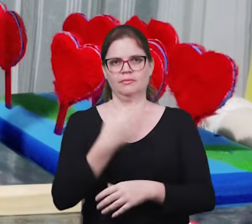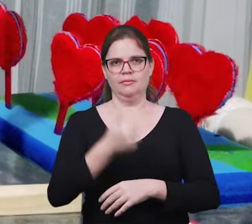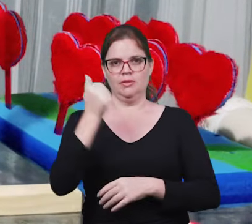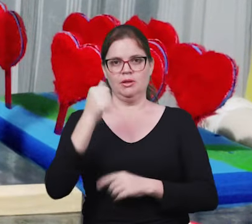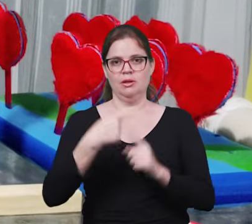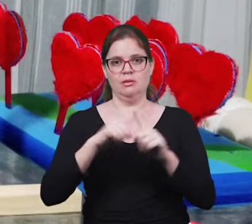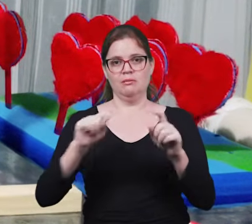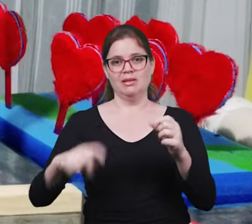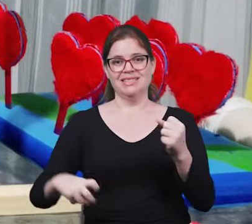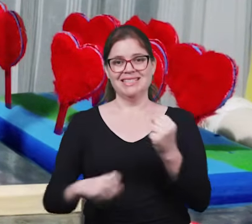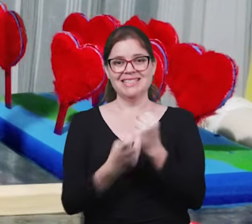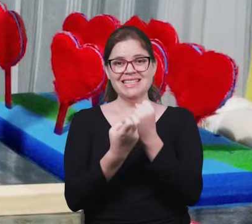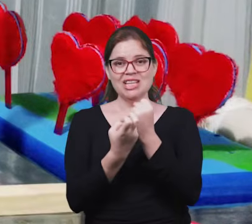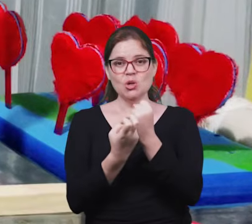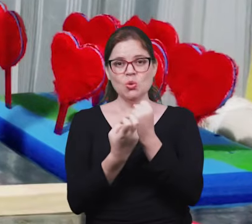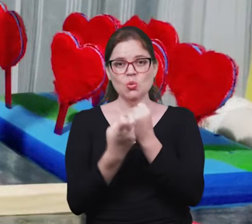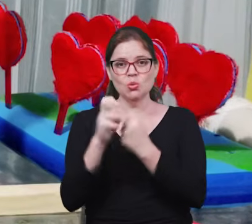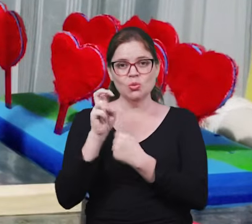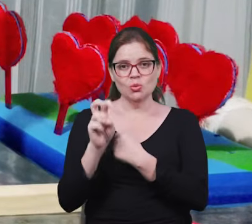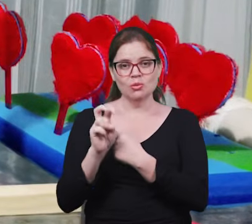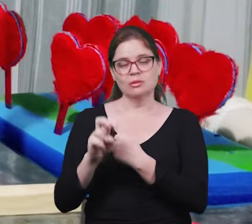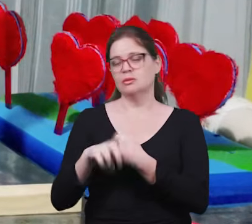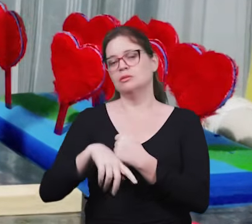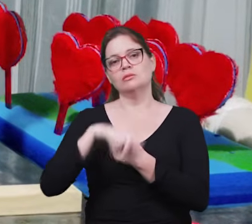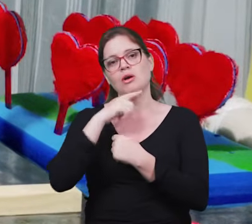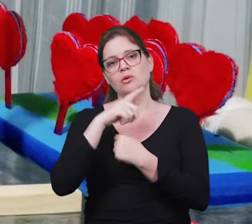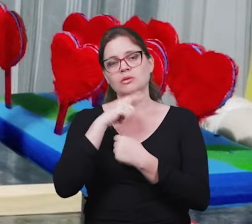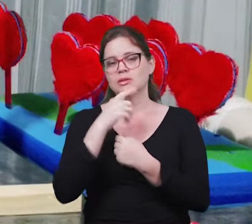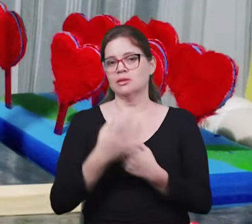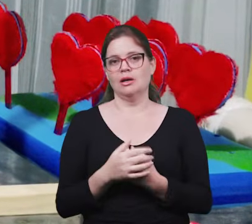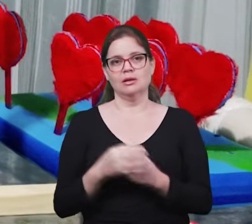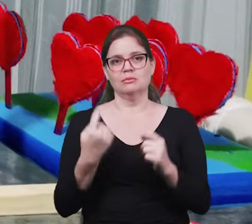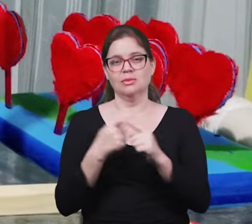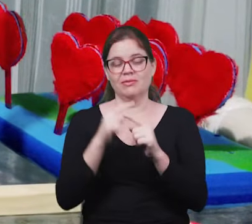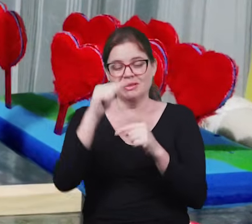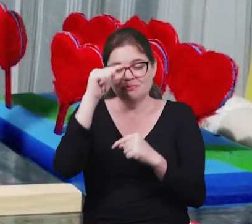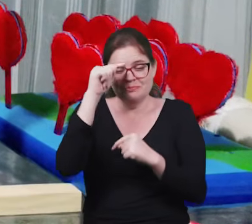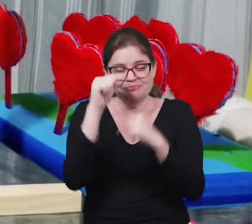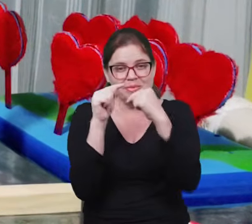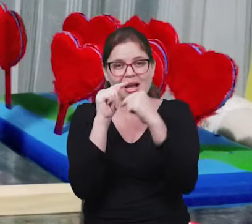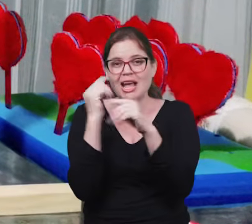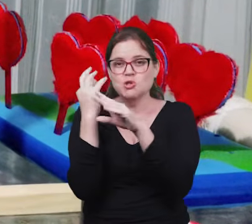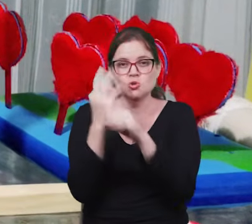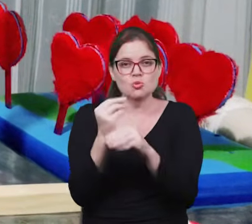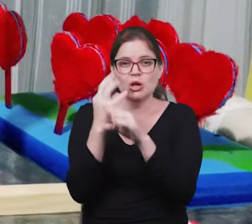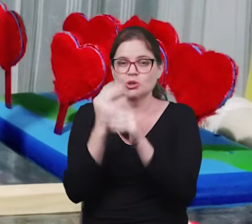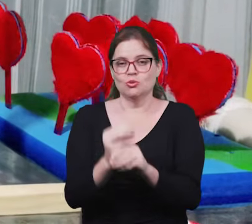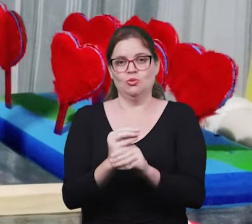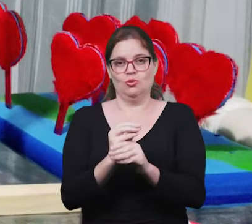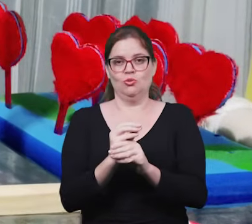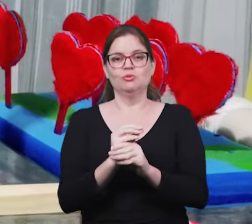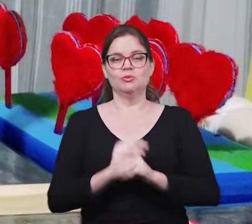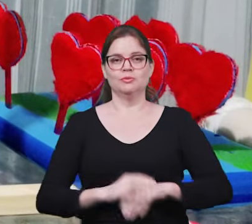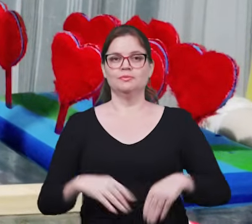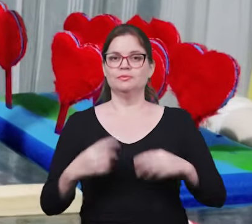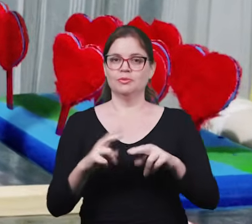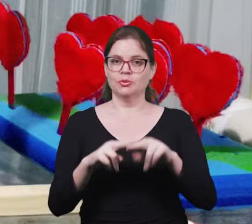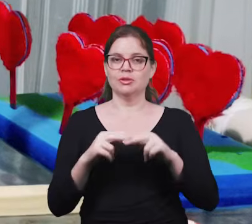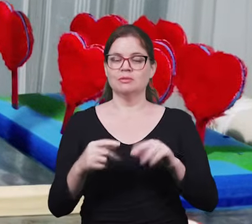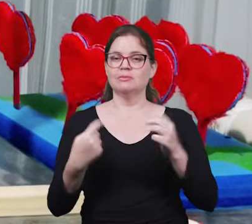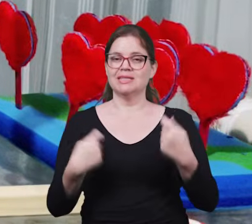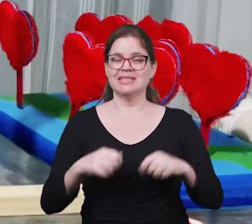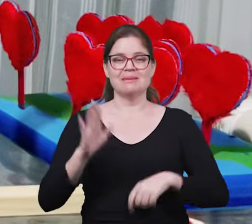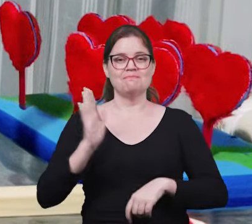concentração. Já o nível 5, ele vai estar mais enxuto ainda que o nível 3. Então, por isso a nossa preocupação de trazer uma aula mais